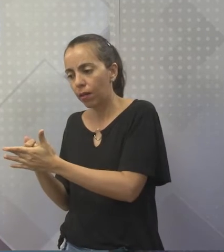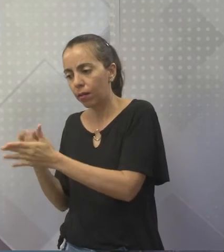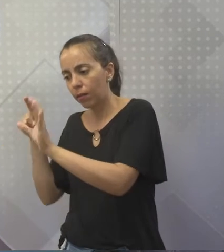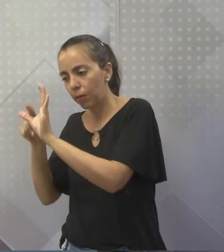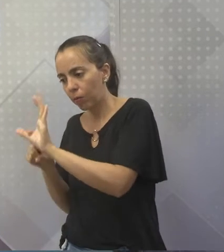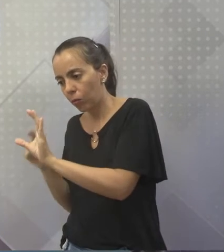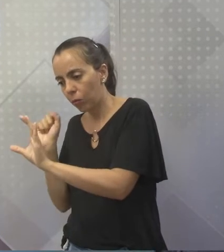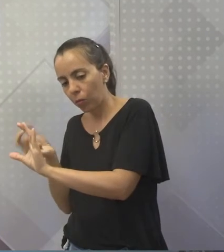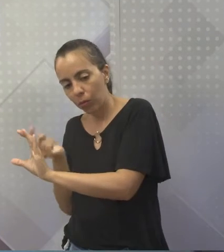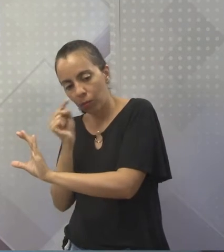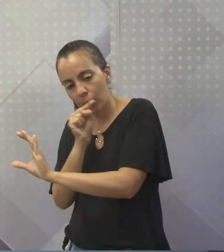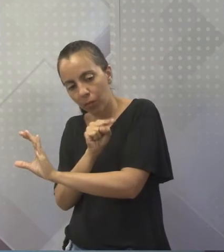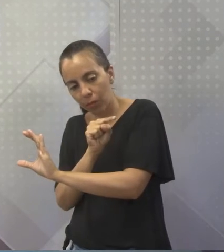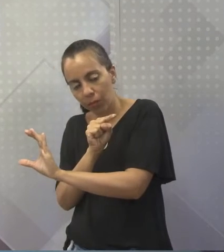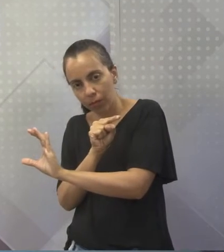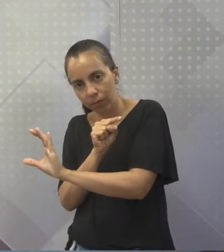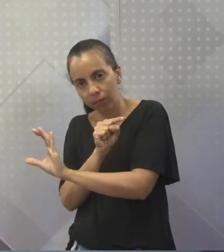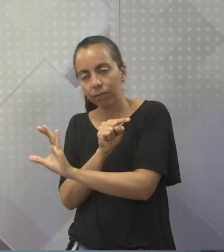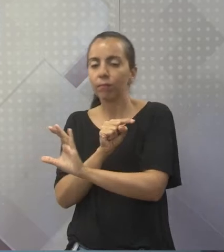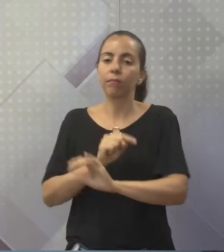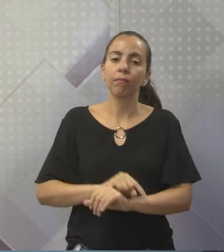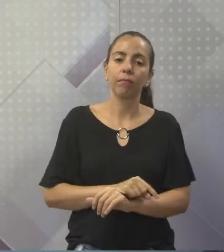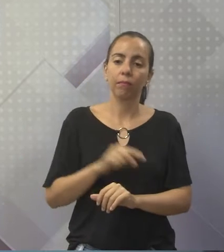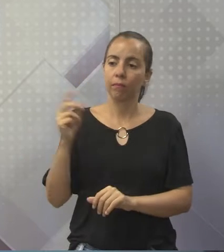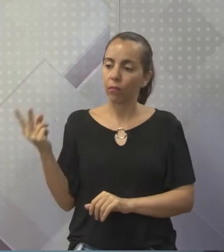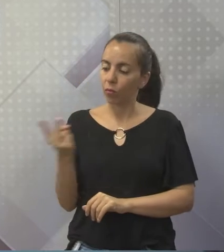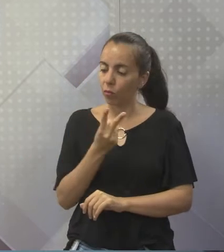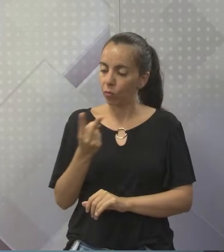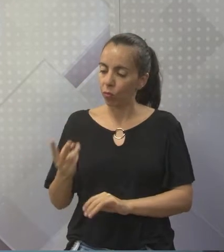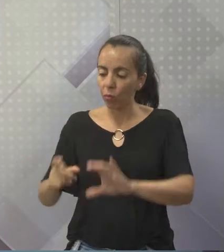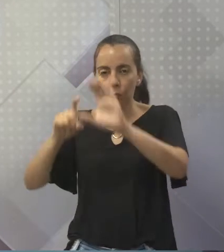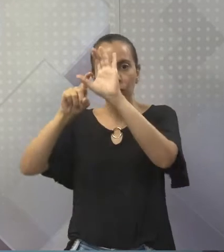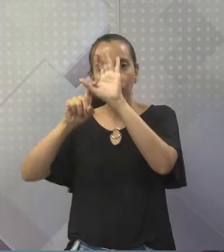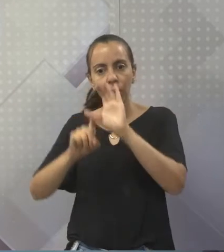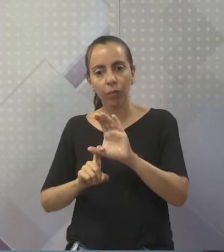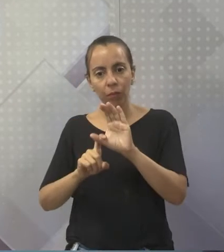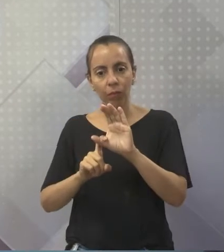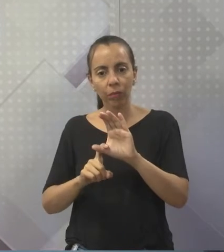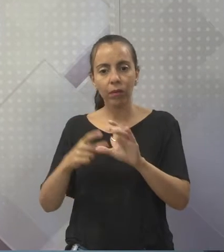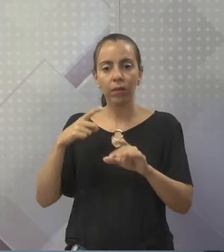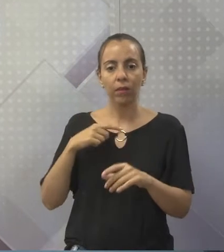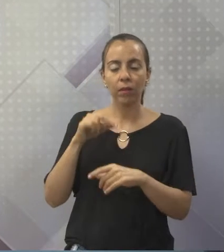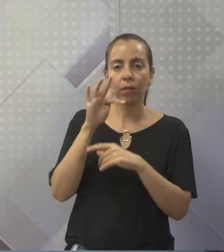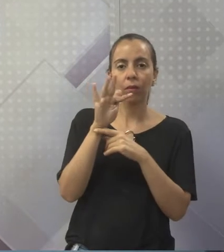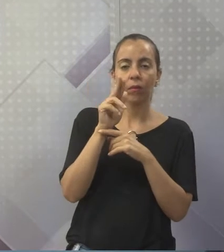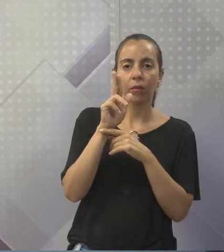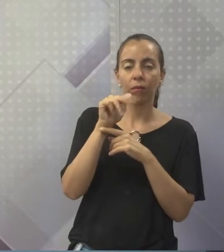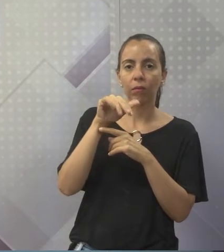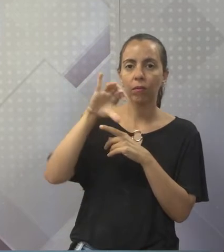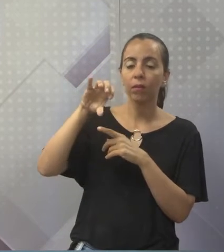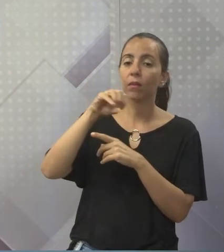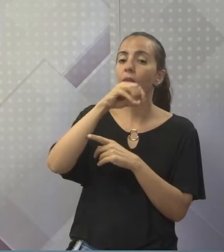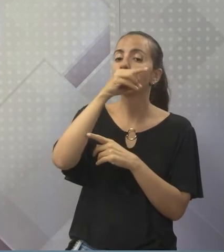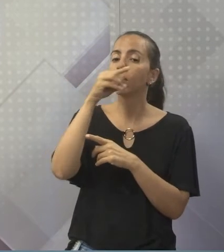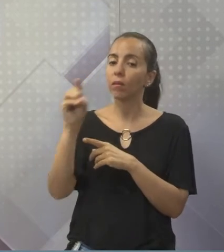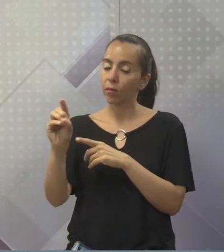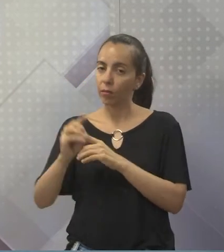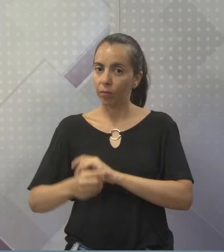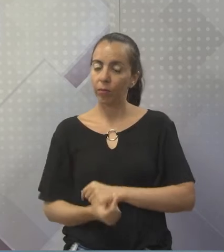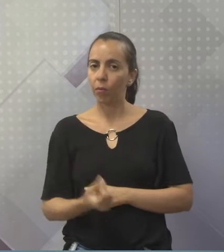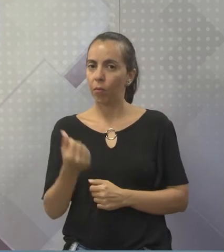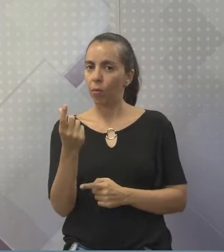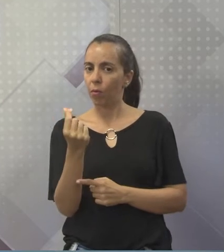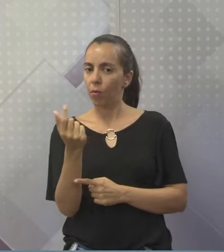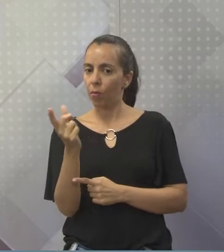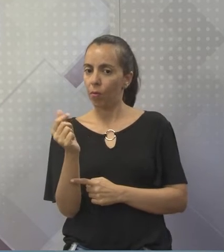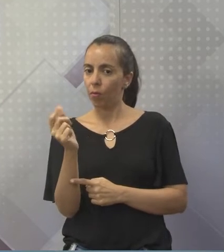depende deste aqui. Por ele depender, eu tenho uma função. Eu tenho um valor que